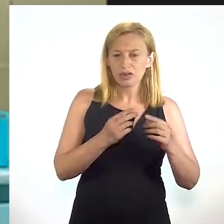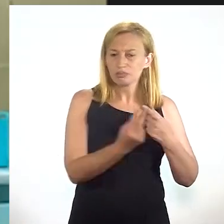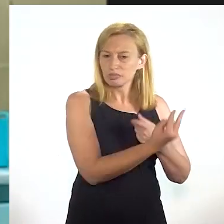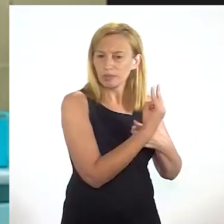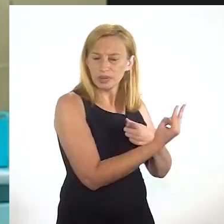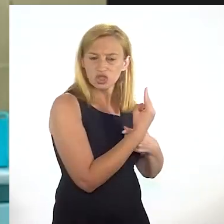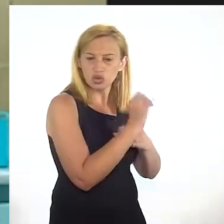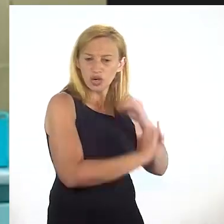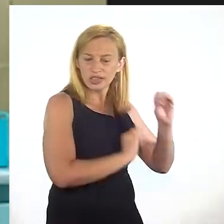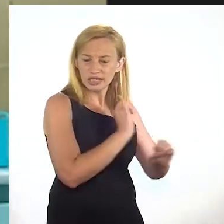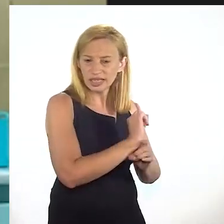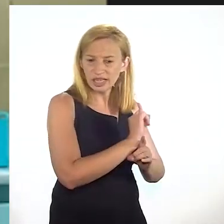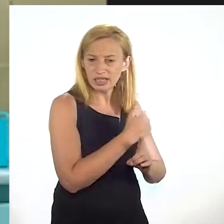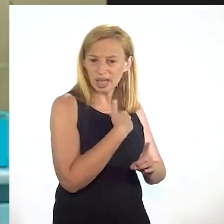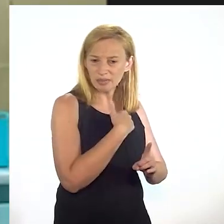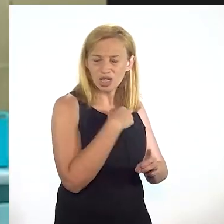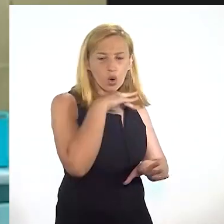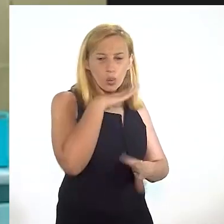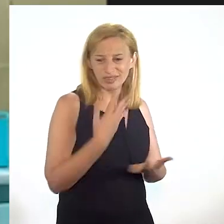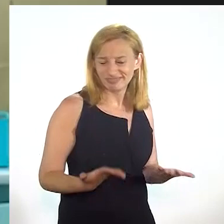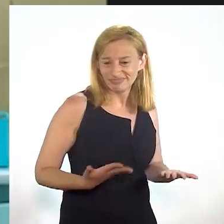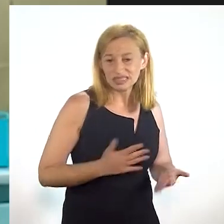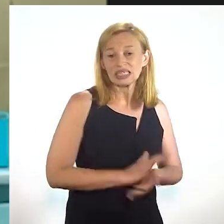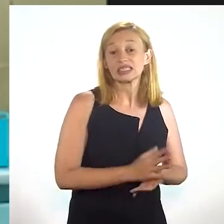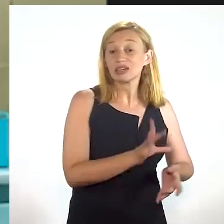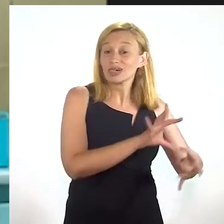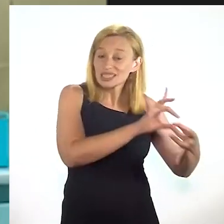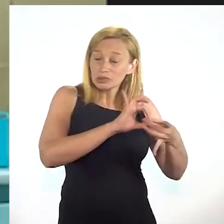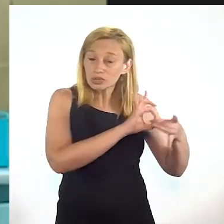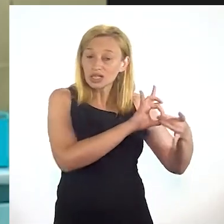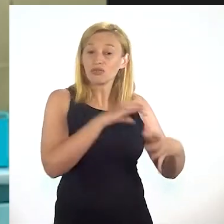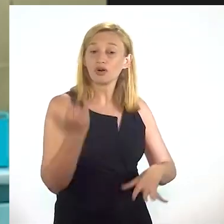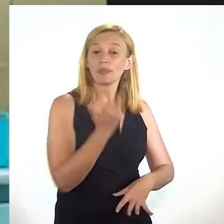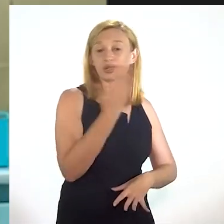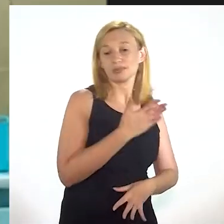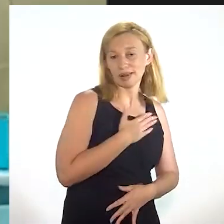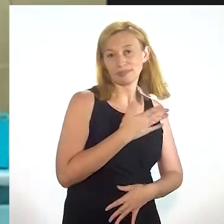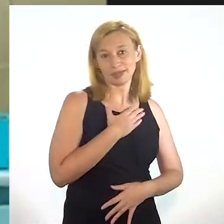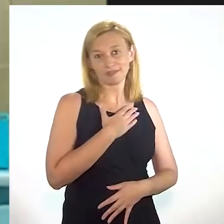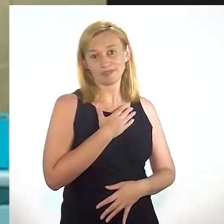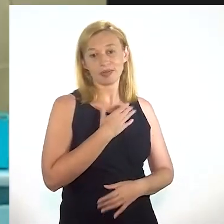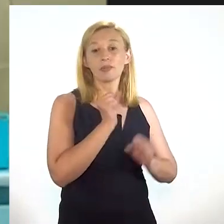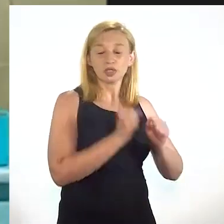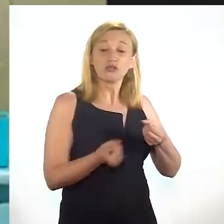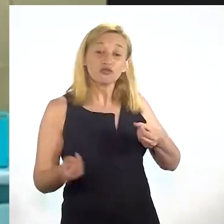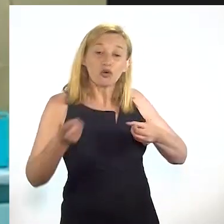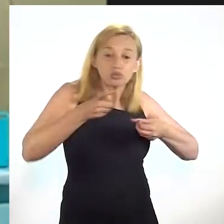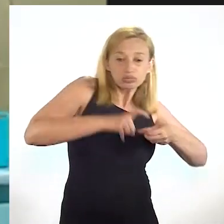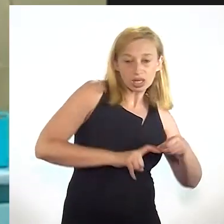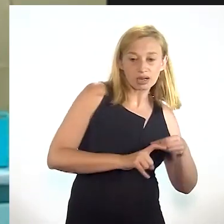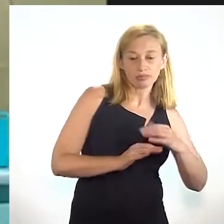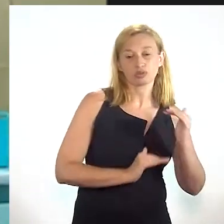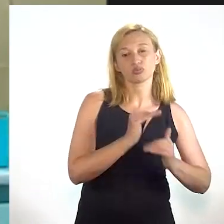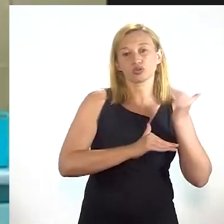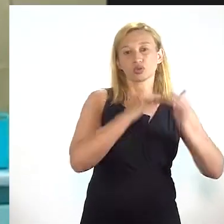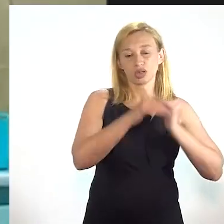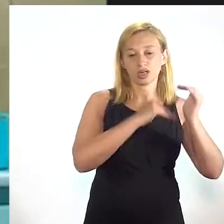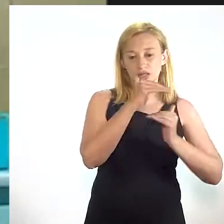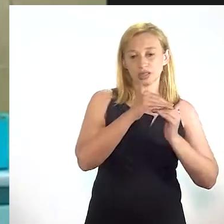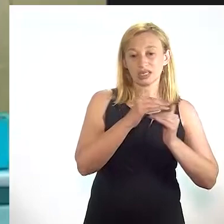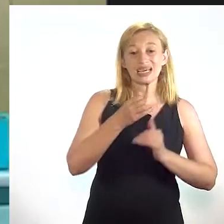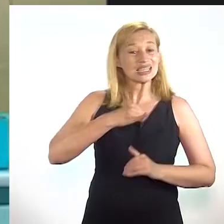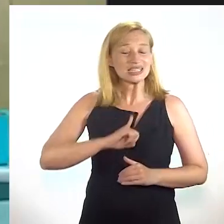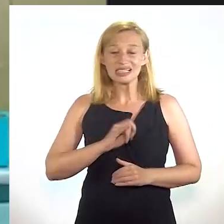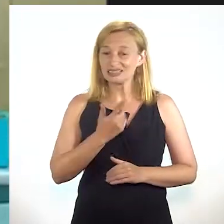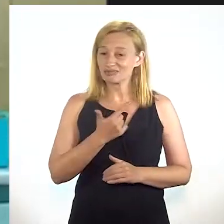emprestou o espaço dela e a internet dela, porque a minha estava ruim. Então, essa união foi muito importante para mim, né? Para mim poder